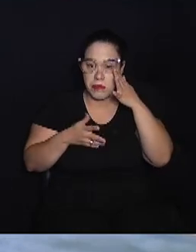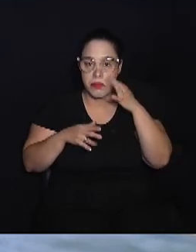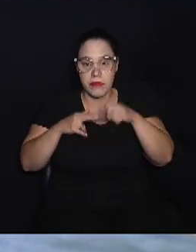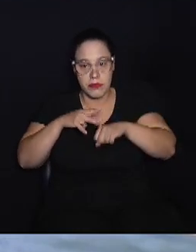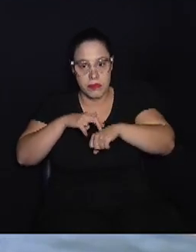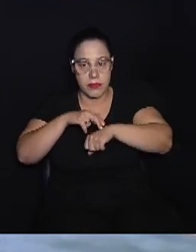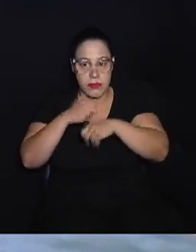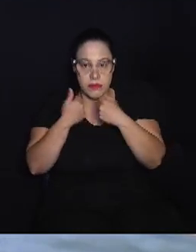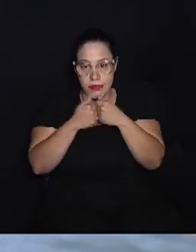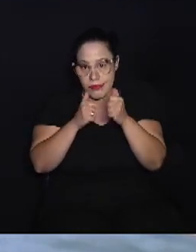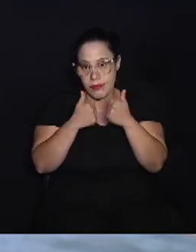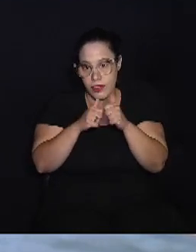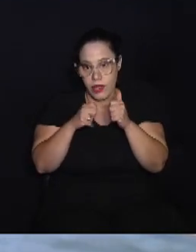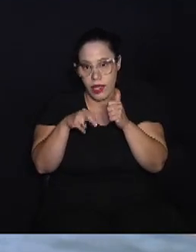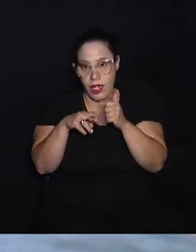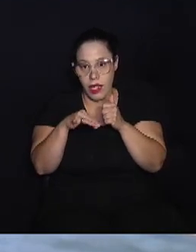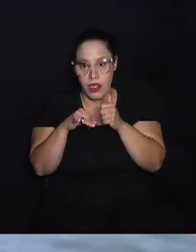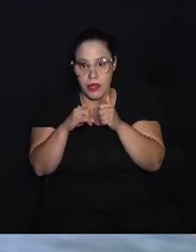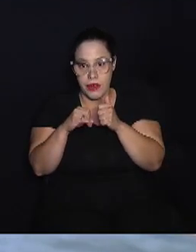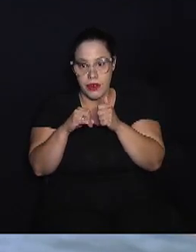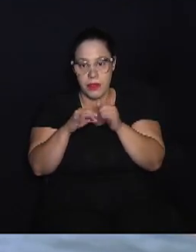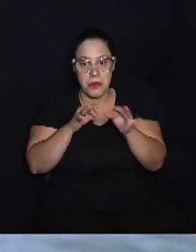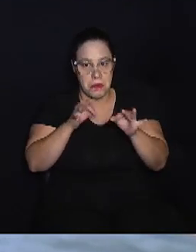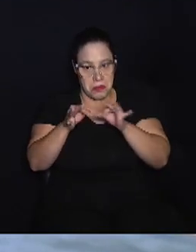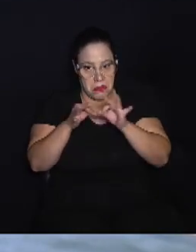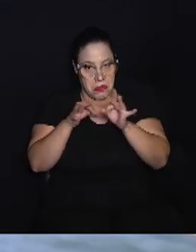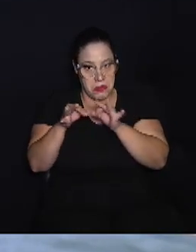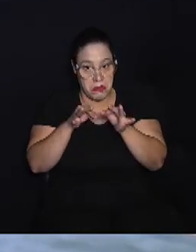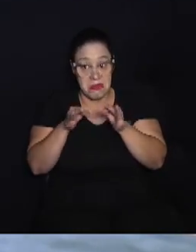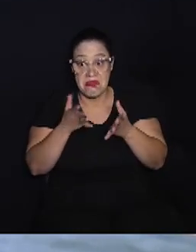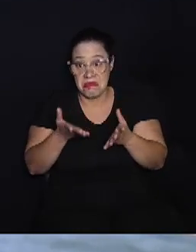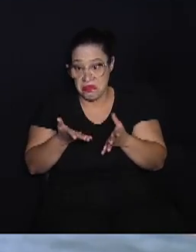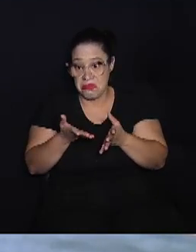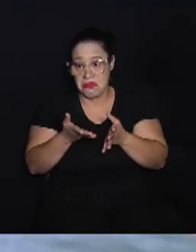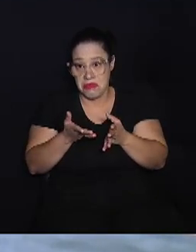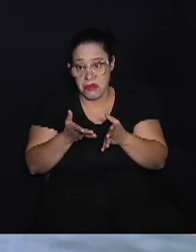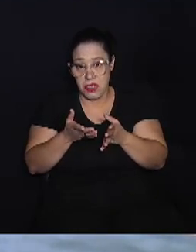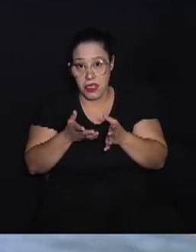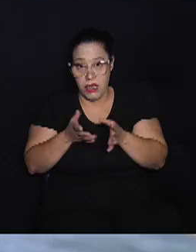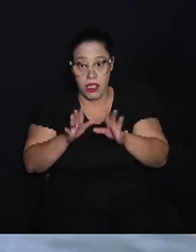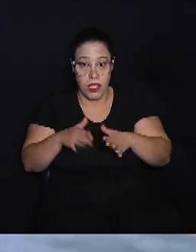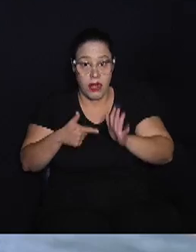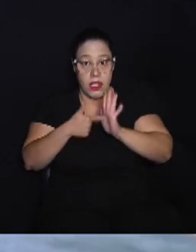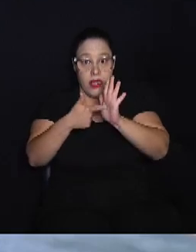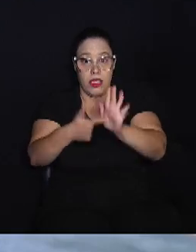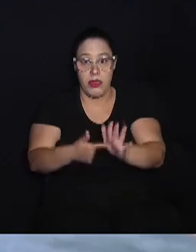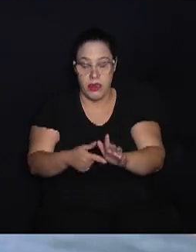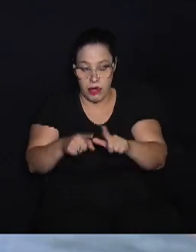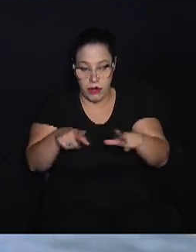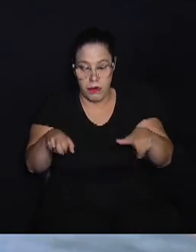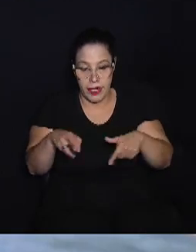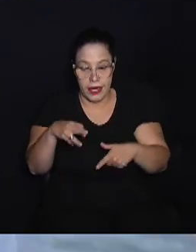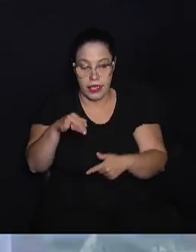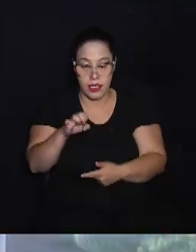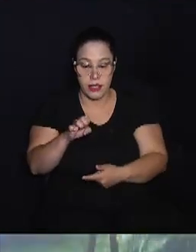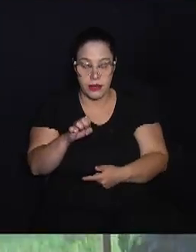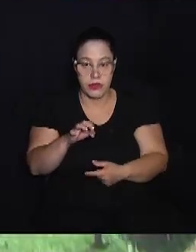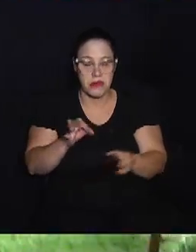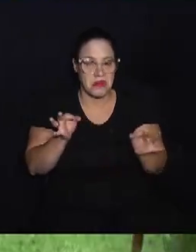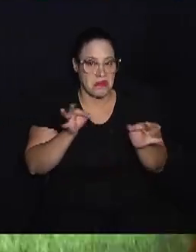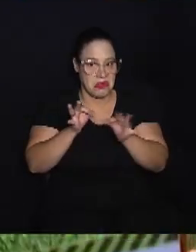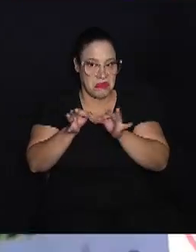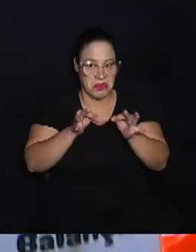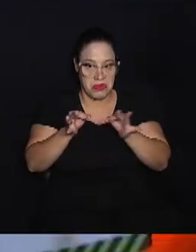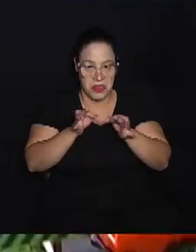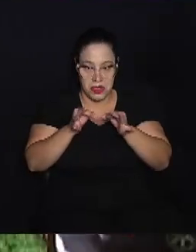de ônibus no aterro, aí eu vi que é muito mais organizado do que eu imaginei que era, e a gente quis passar essa impressão na nossa maquete. Então tá tudo muito alinhado,